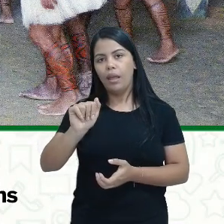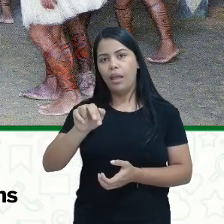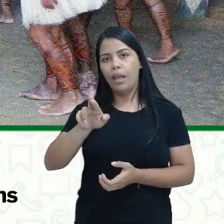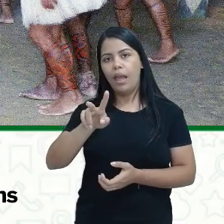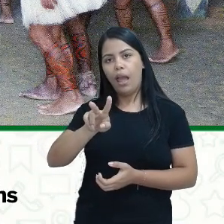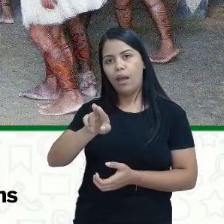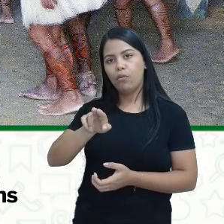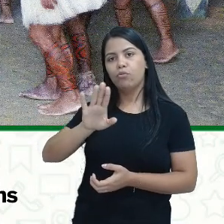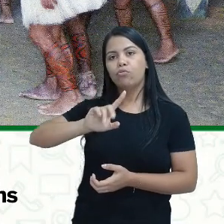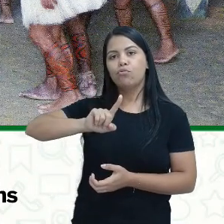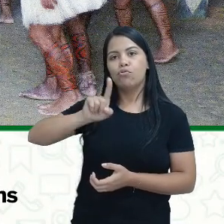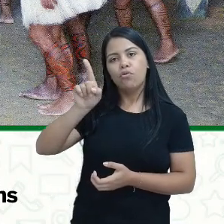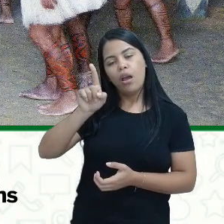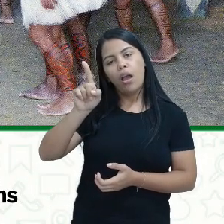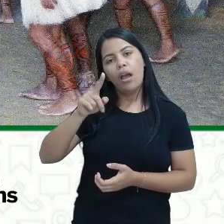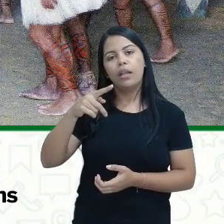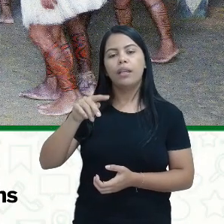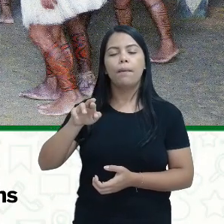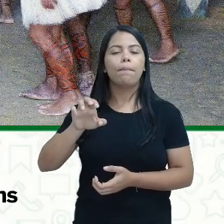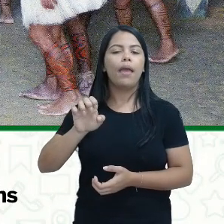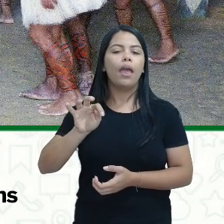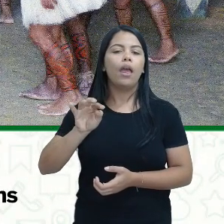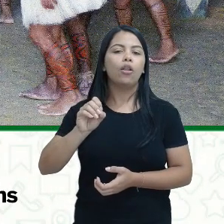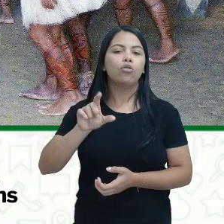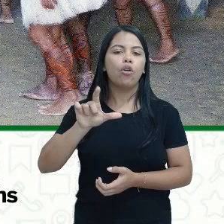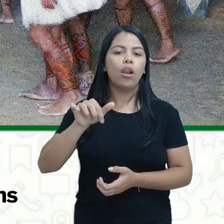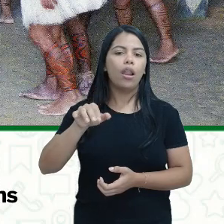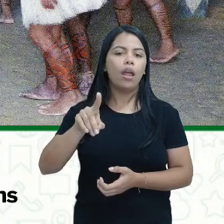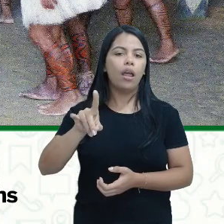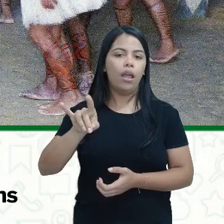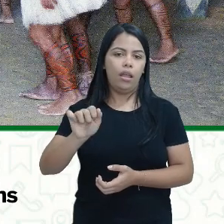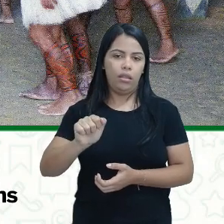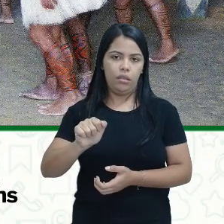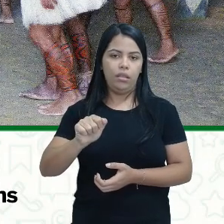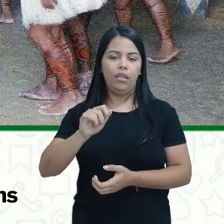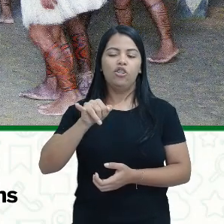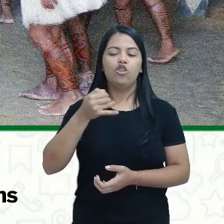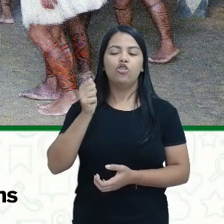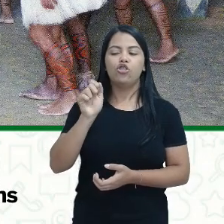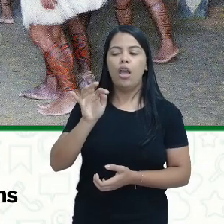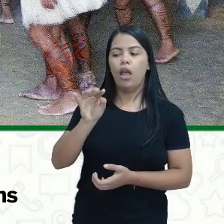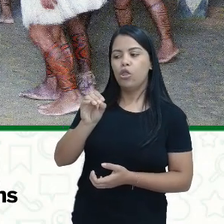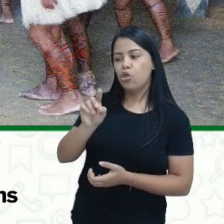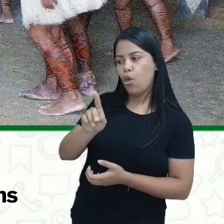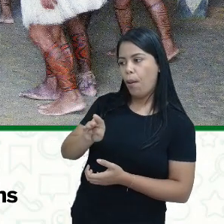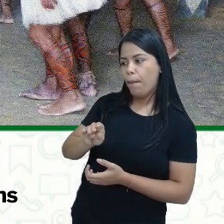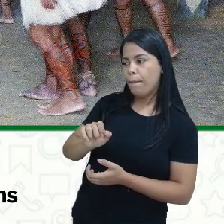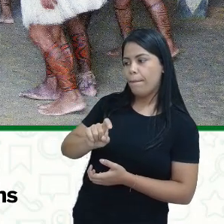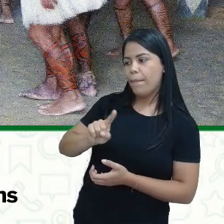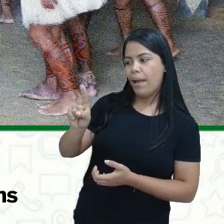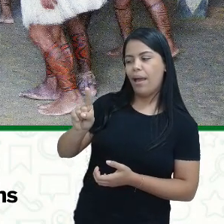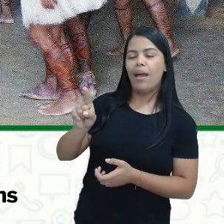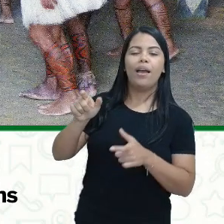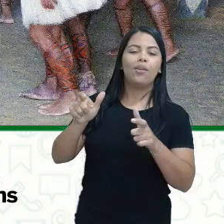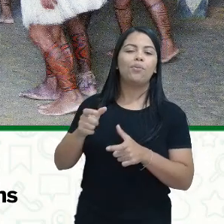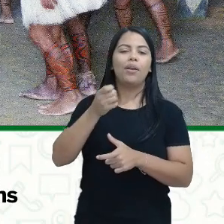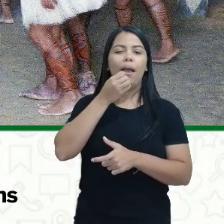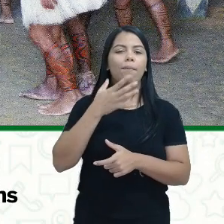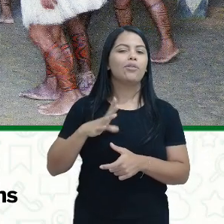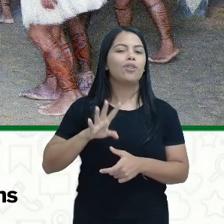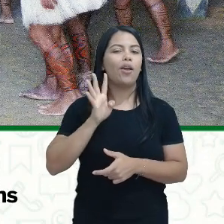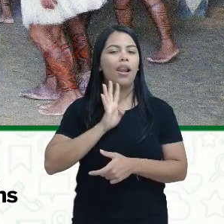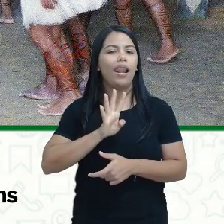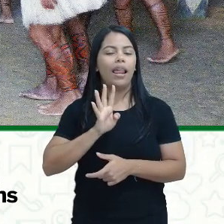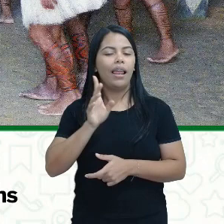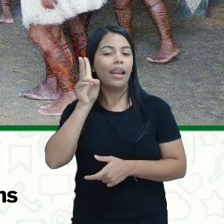ainda Itacaru, Jatobá, Petrolândia, eita, Jatobá, terra boa, viu? Só vai lembrar meu amigo Emanuel. Pancará